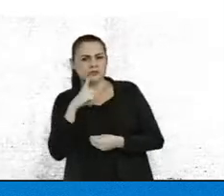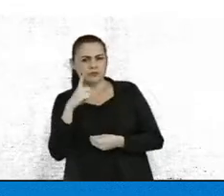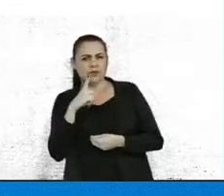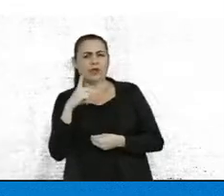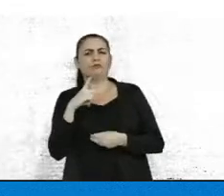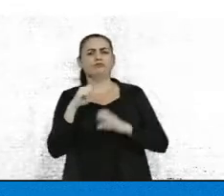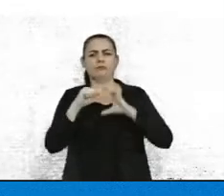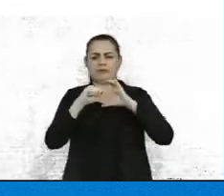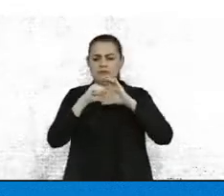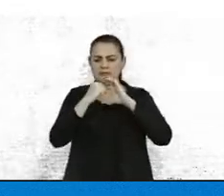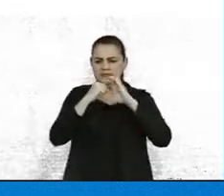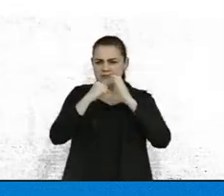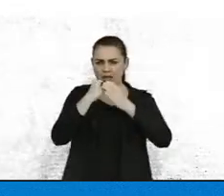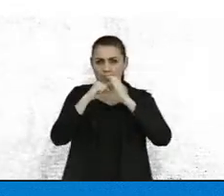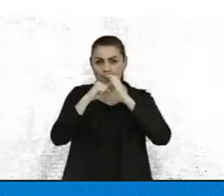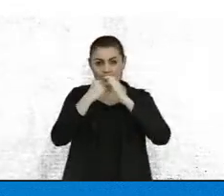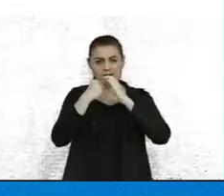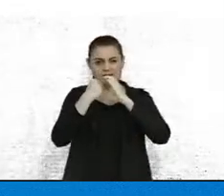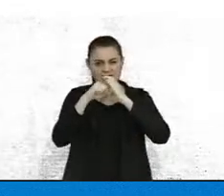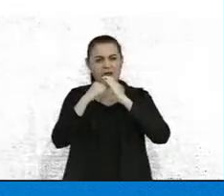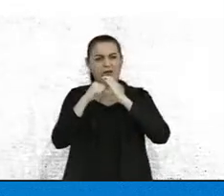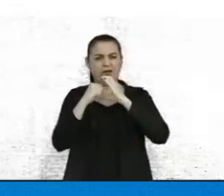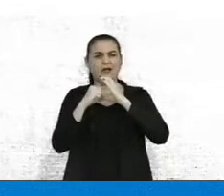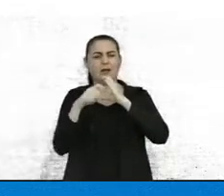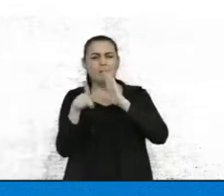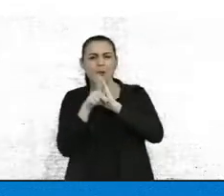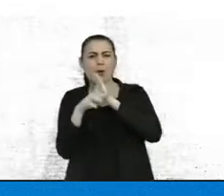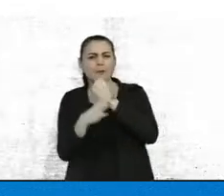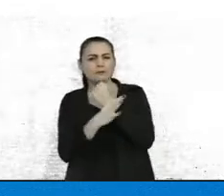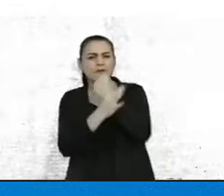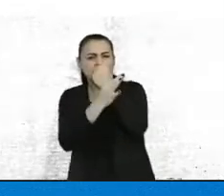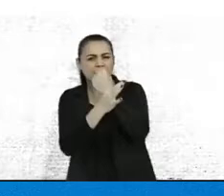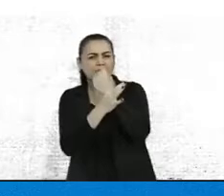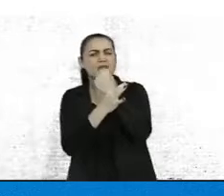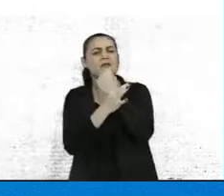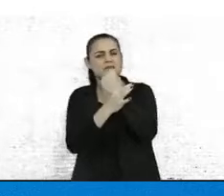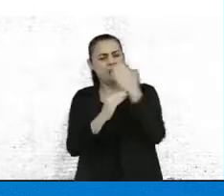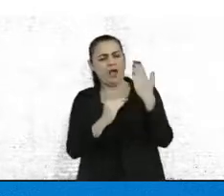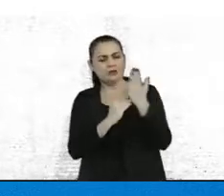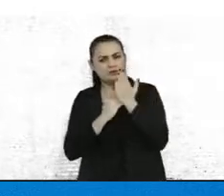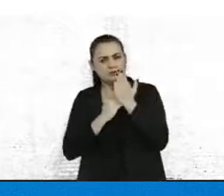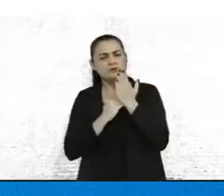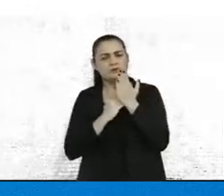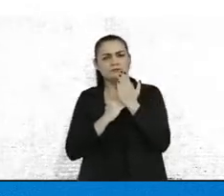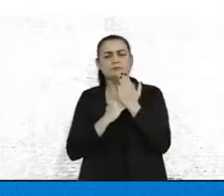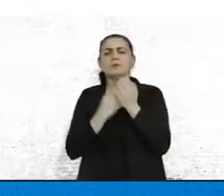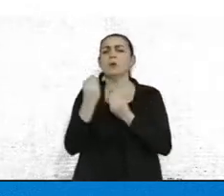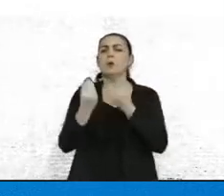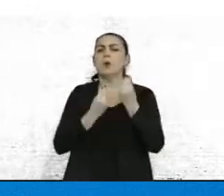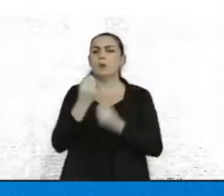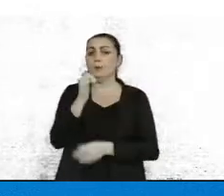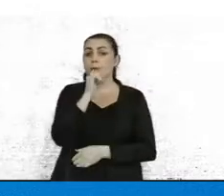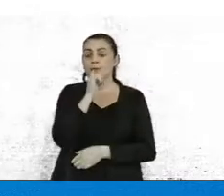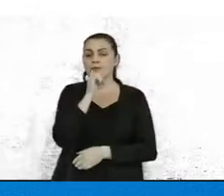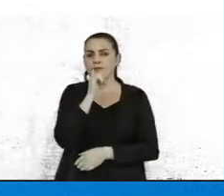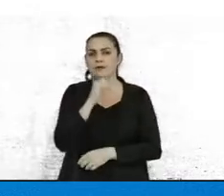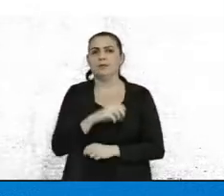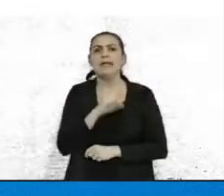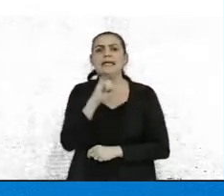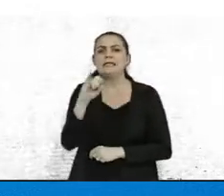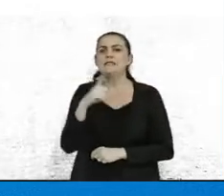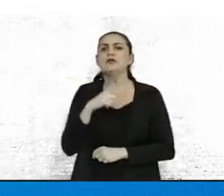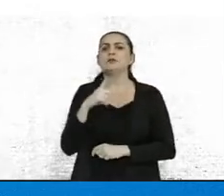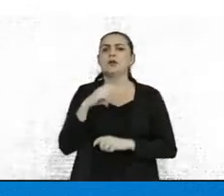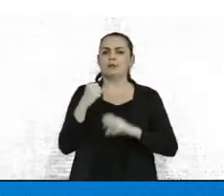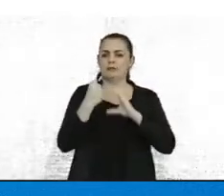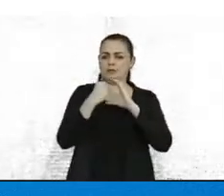programador ruim do nosso sistema imunológico? Até que podem. Por exemplo, Quando eu tenho um anticorpo